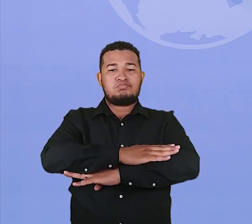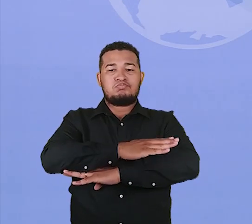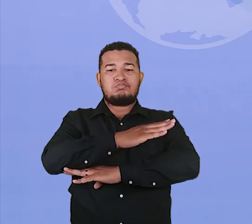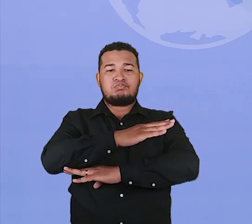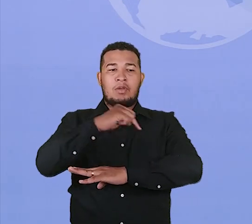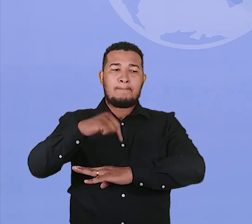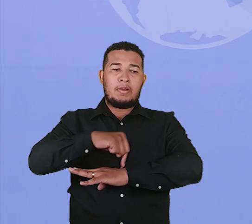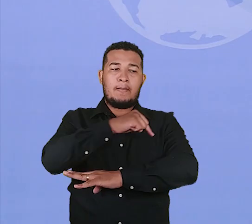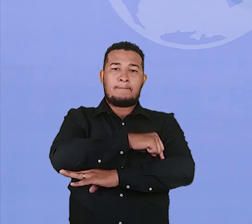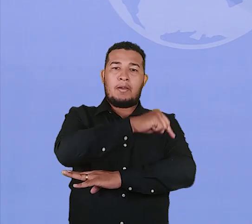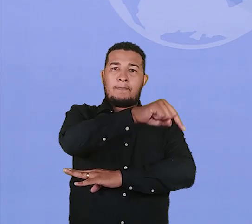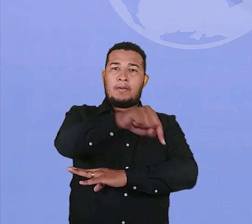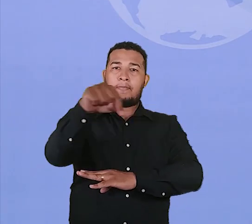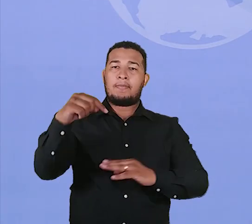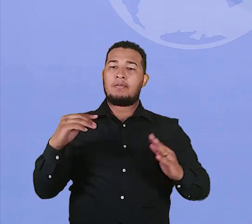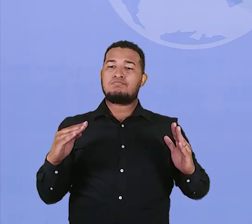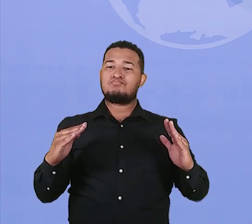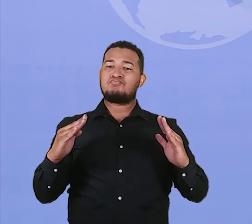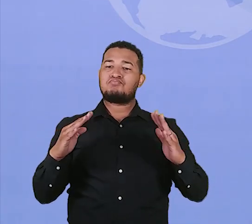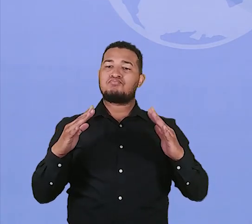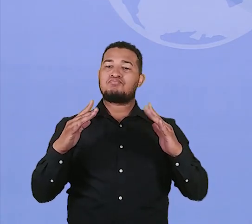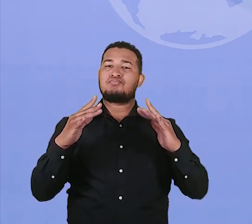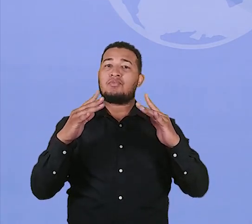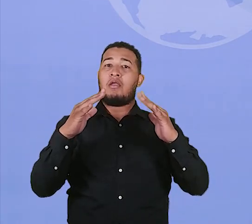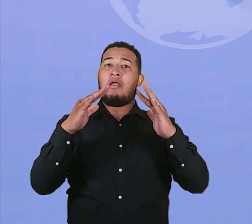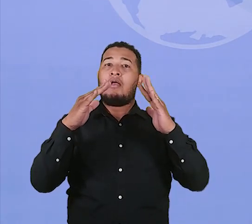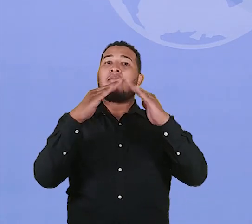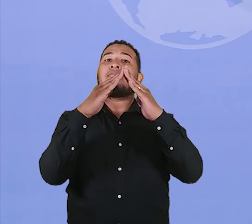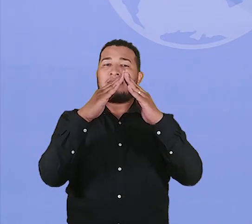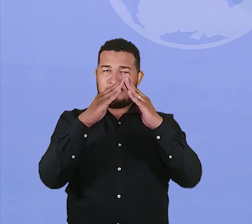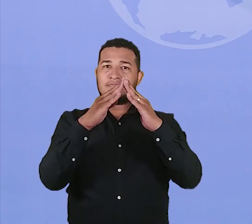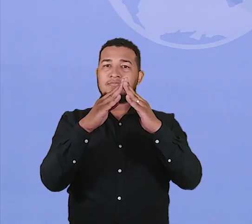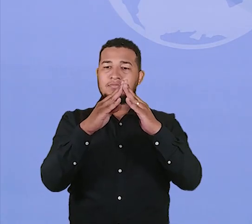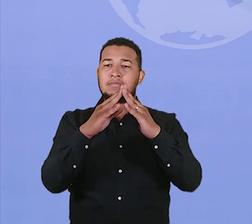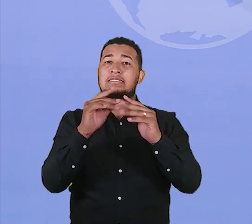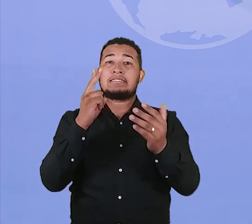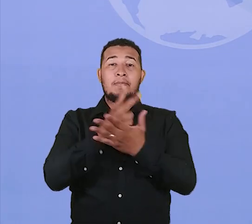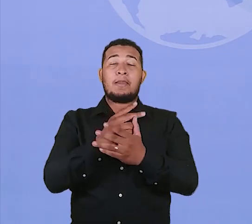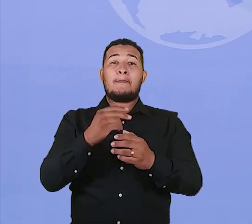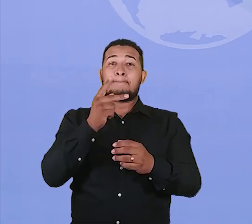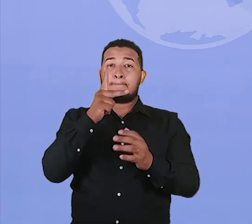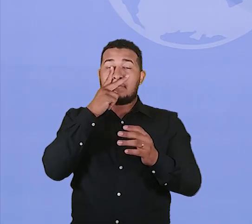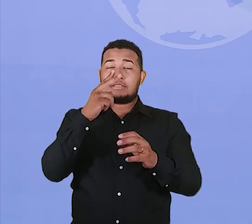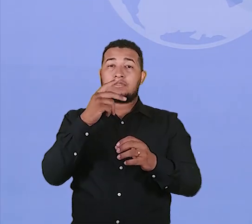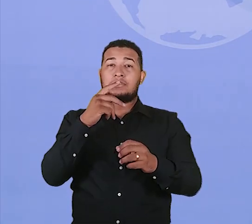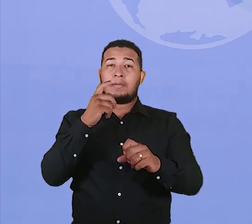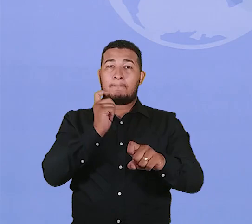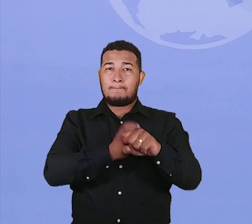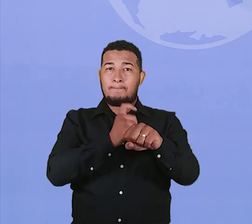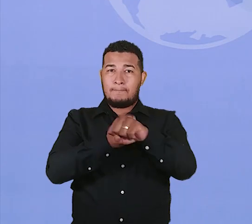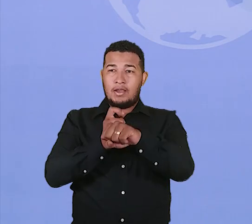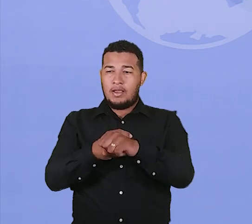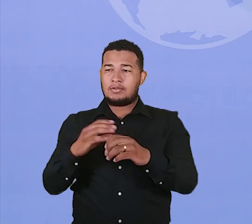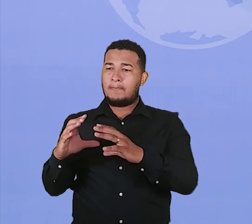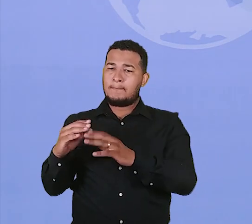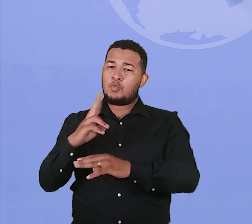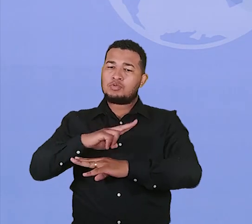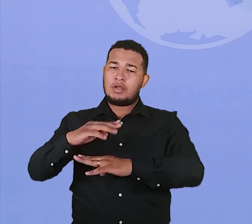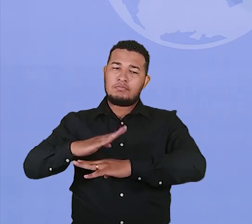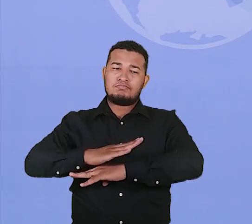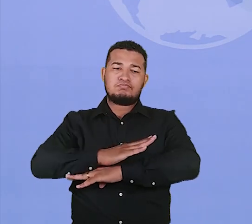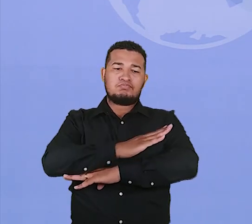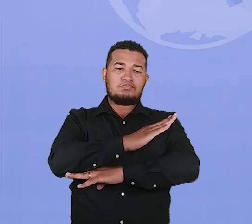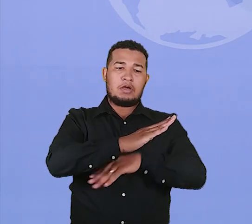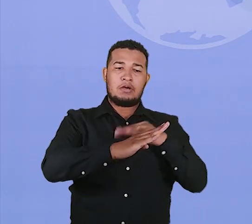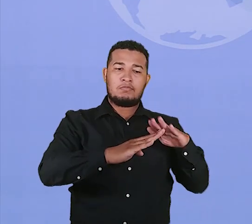em volta né da pirâmide até chegar lá no topo e em um transportando os blocos pelo plano